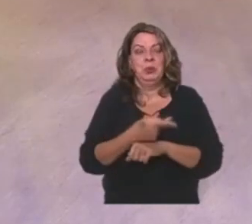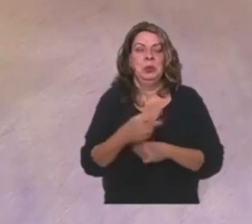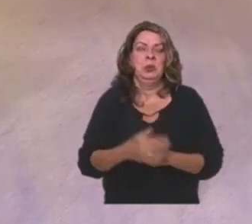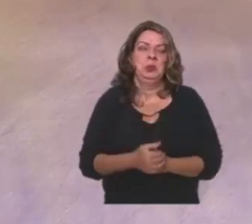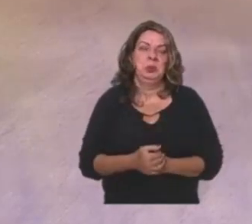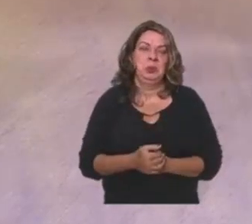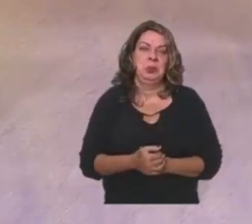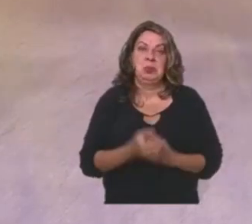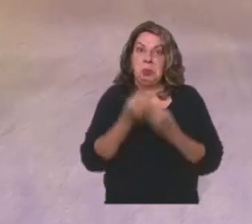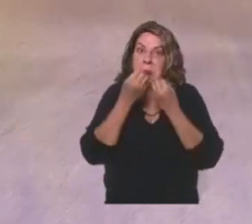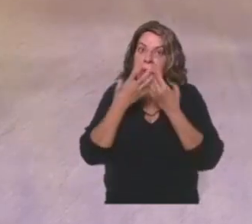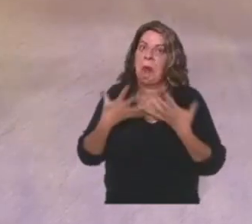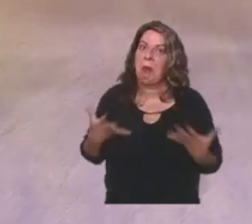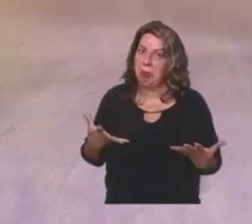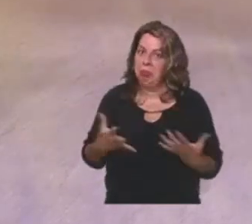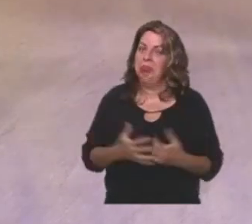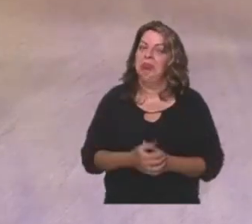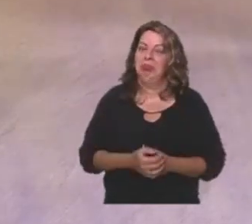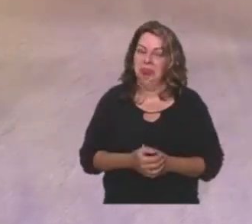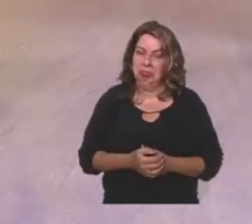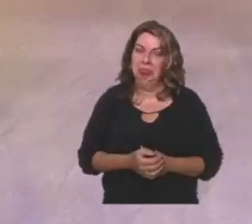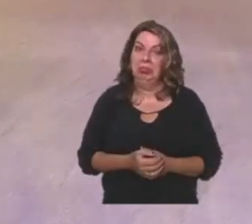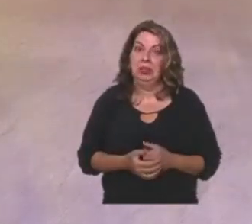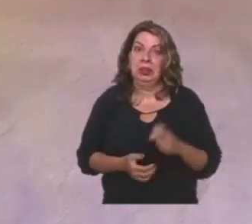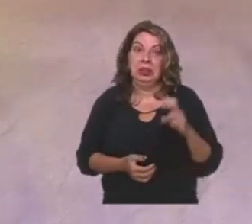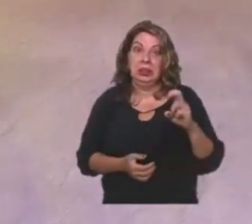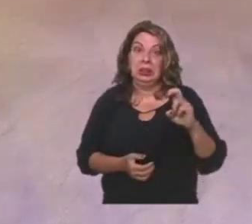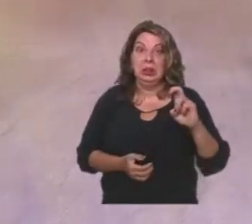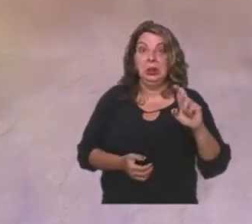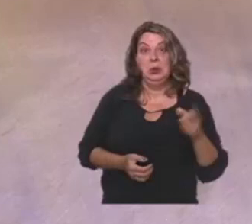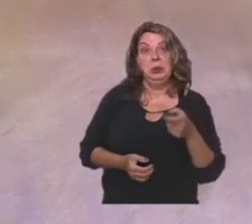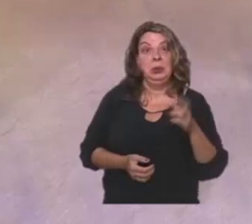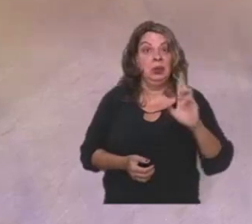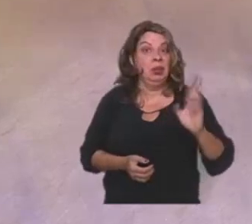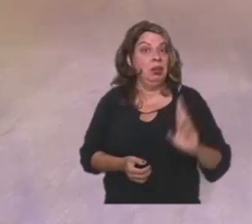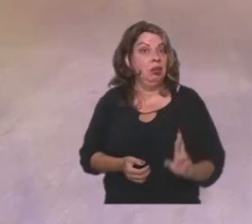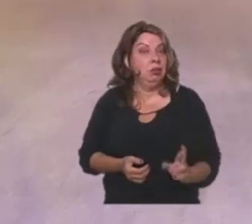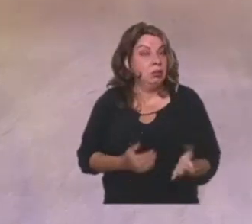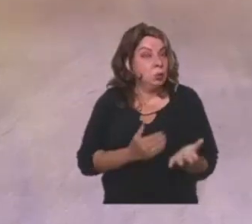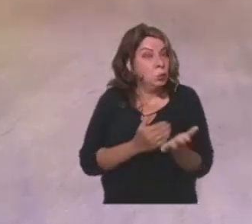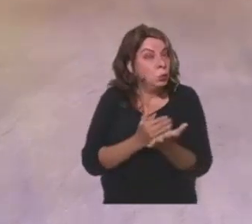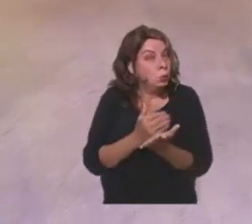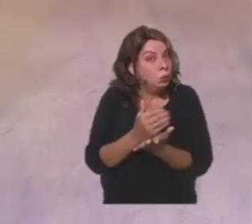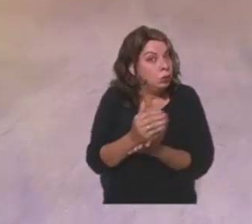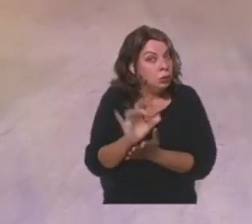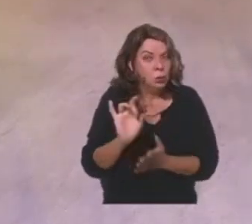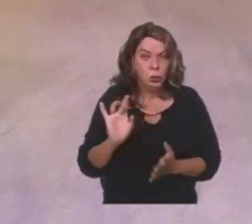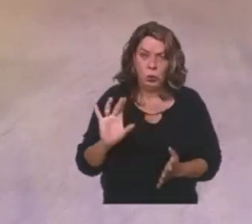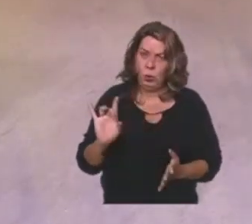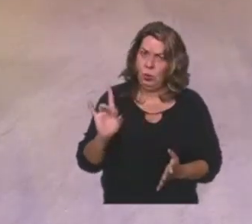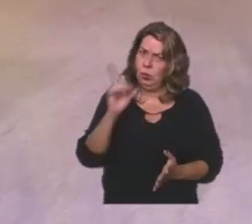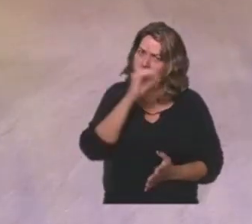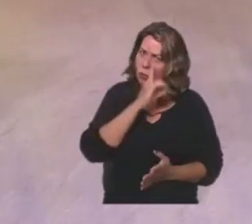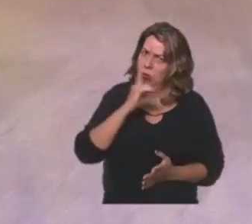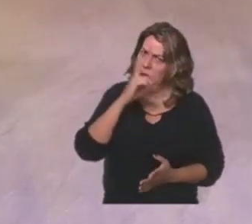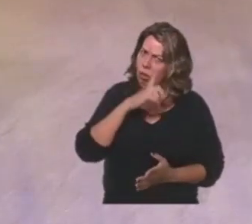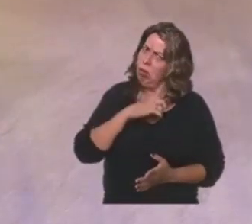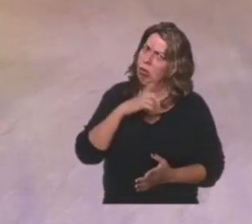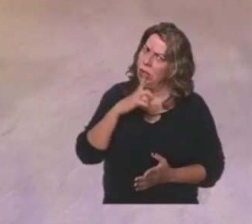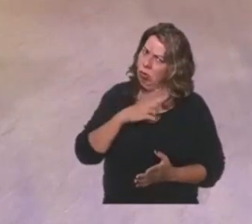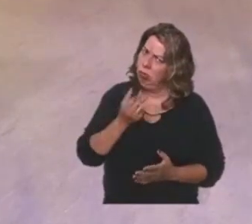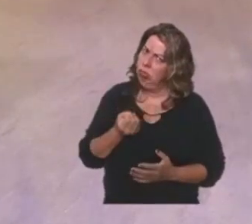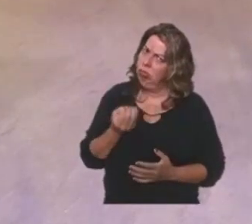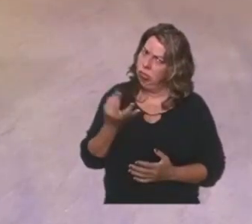Bom demais, olha aí, 5 mil reais chegando. Bom demais, isso é só o começo, nosso domingão ainda tem muita coisa